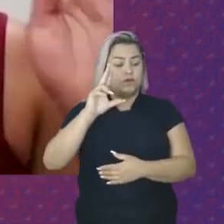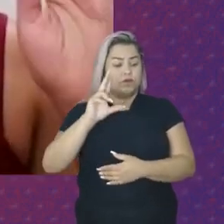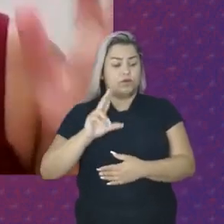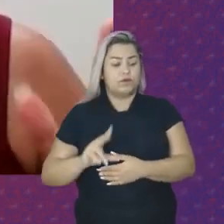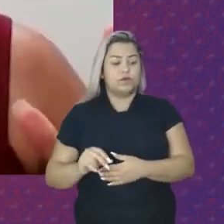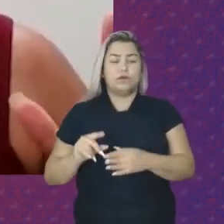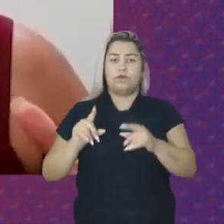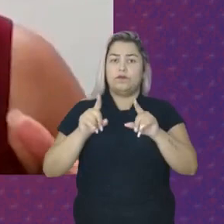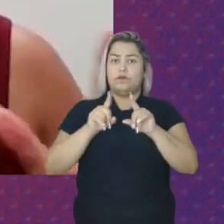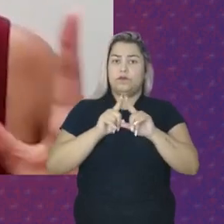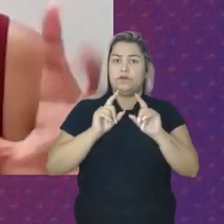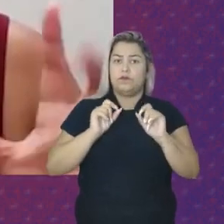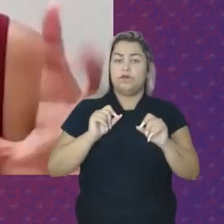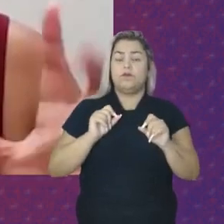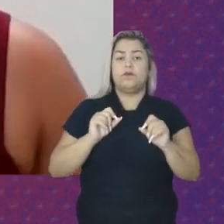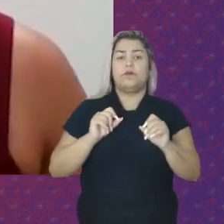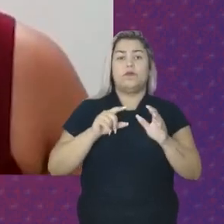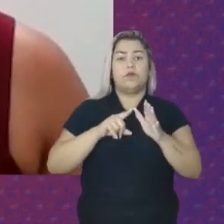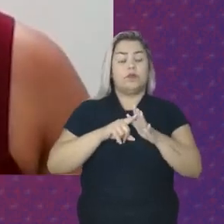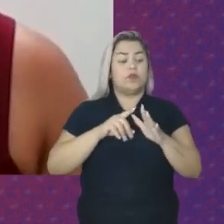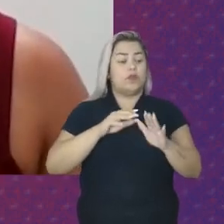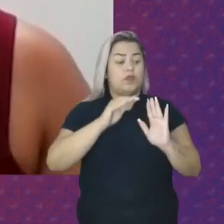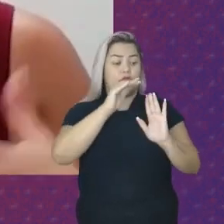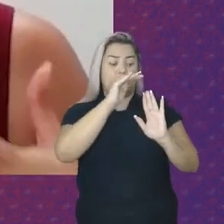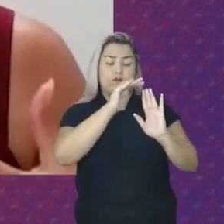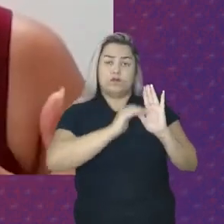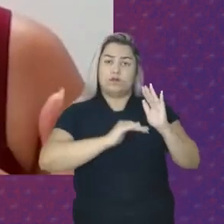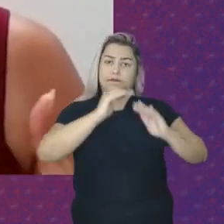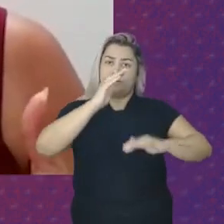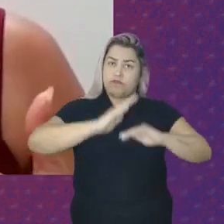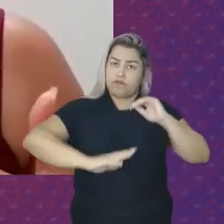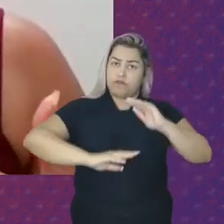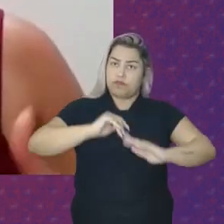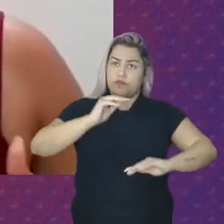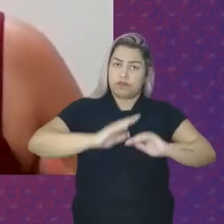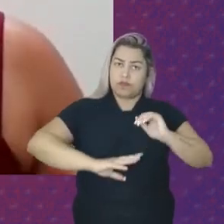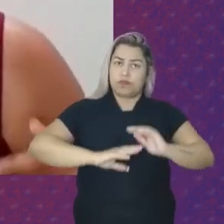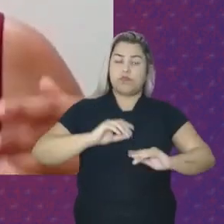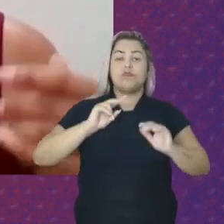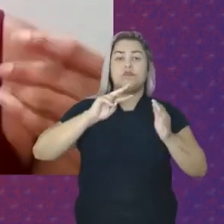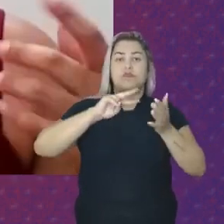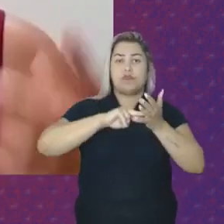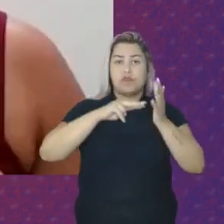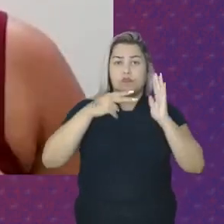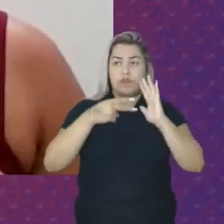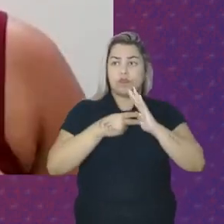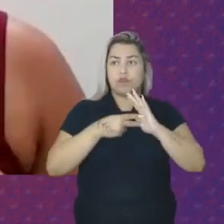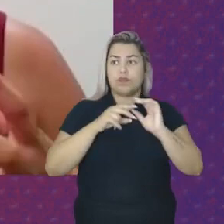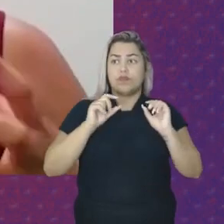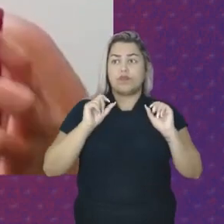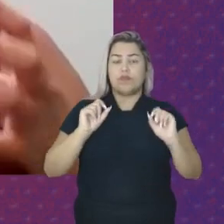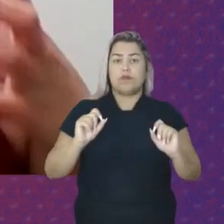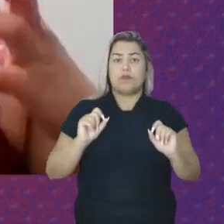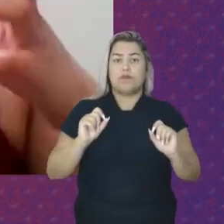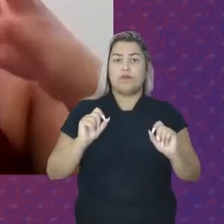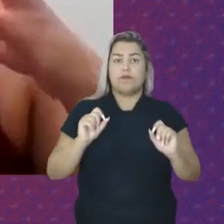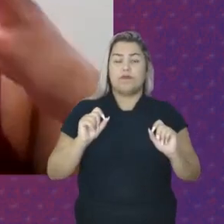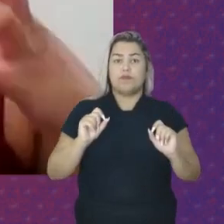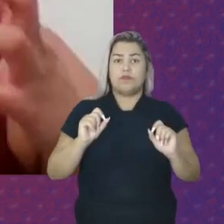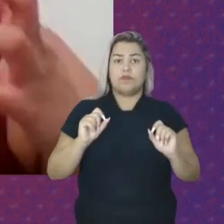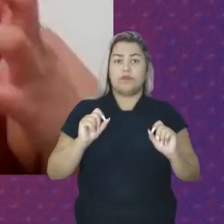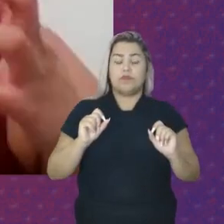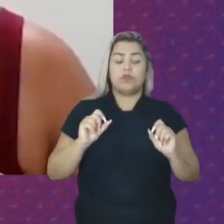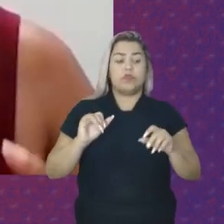apenas a essa noção da manutenção da ordem, porque, na prática, manutenção da ordem significa manutenção de